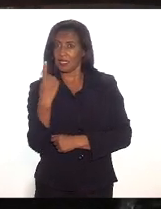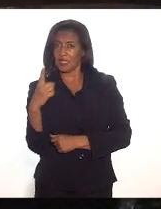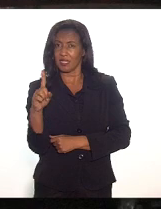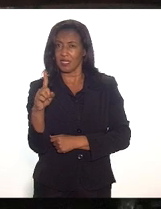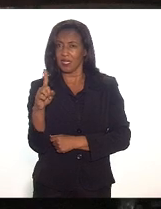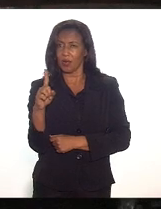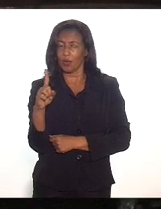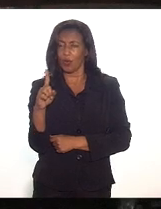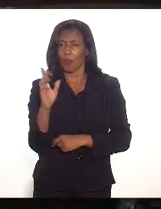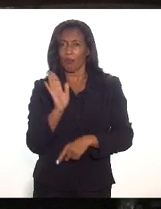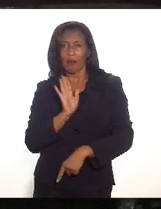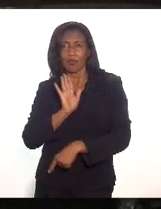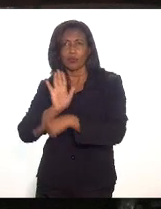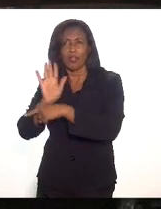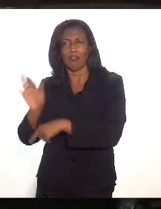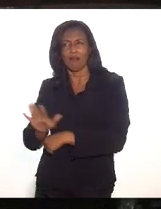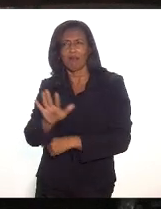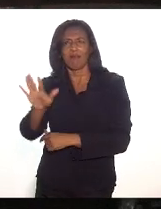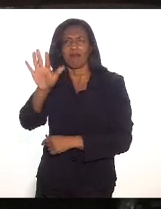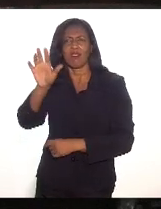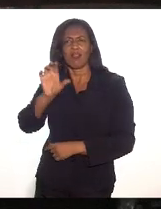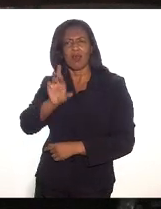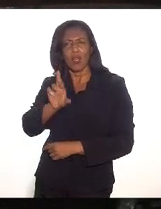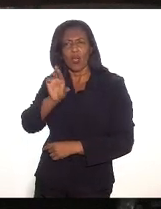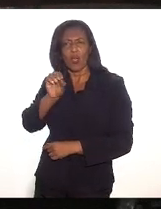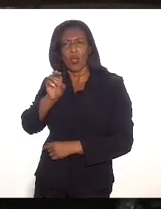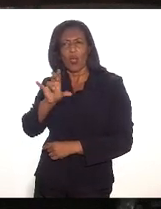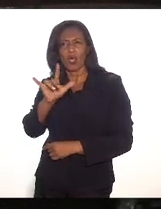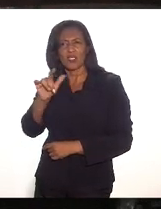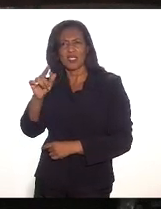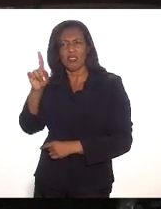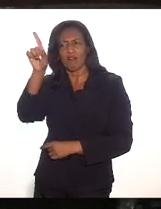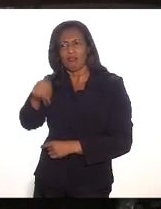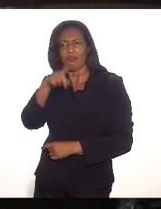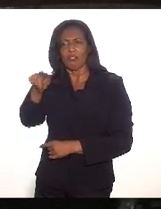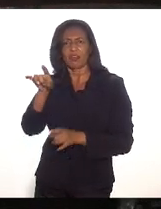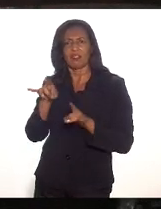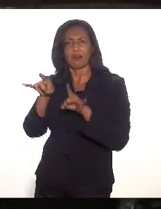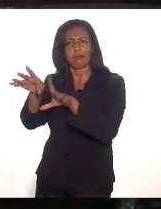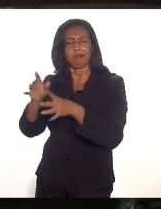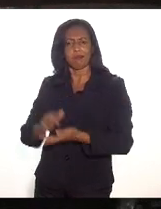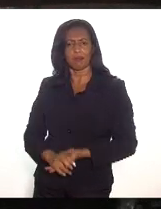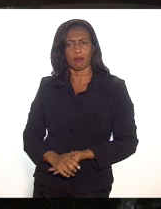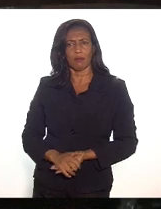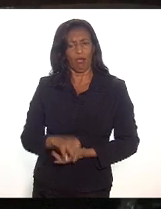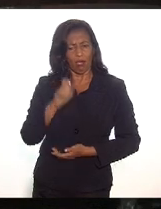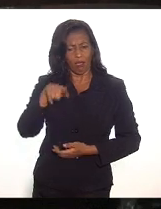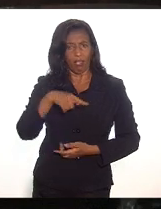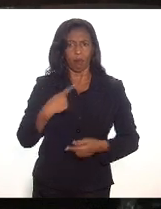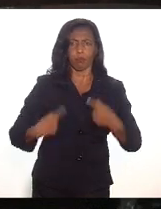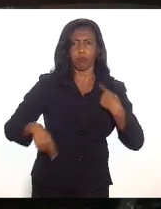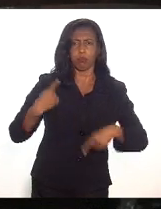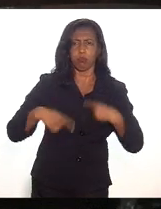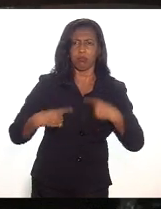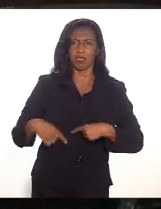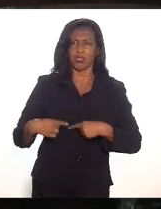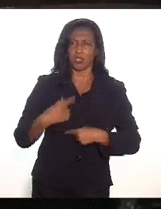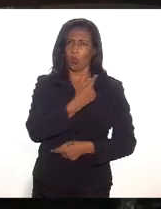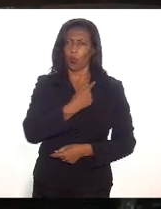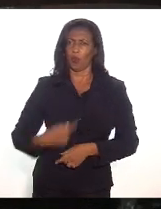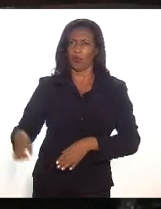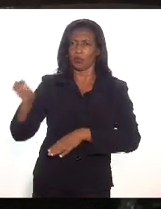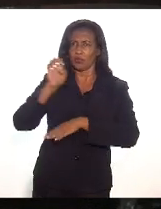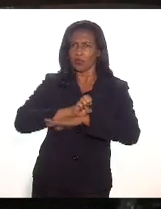foi cancelada. É essa política que o governo do Estado